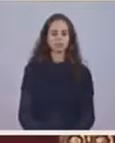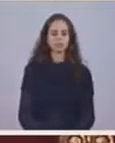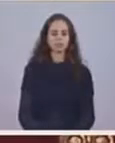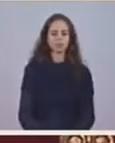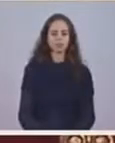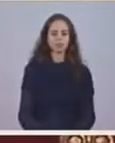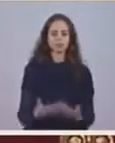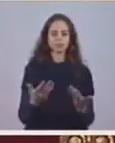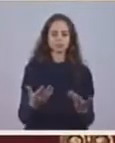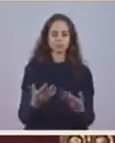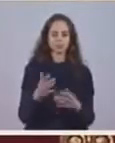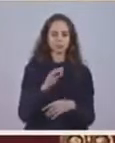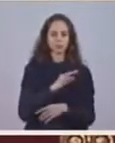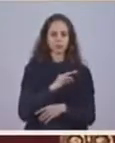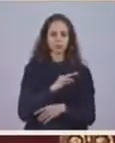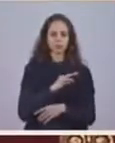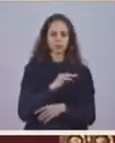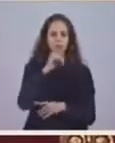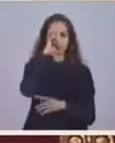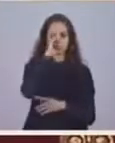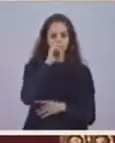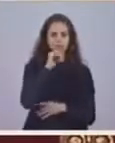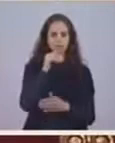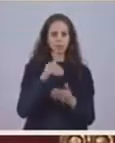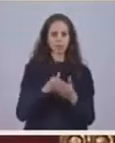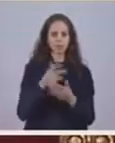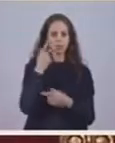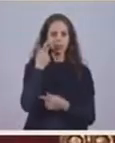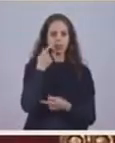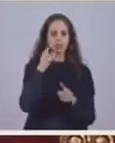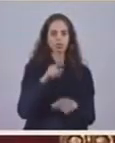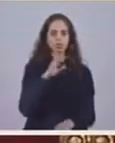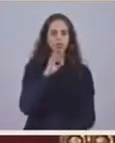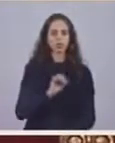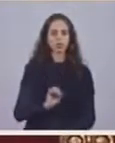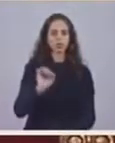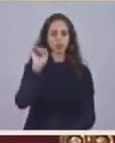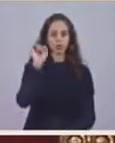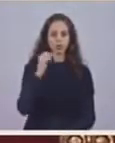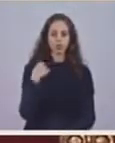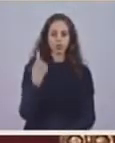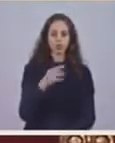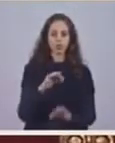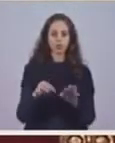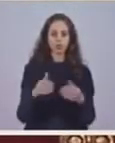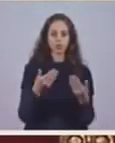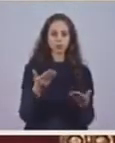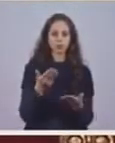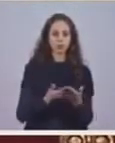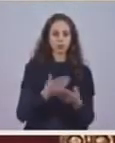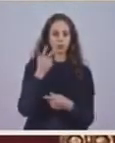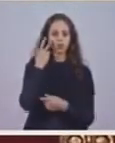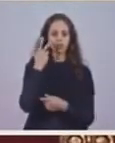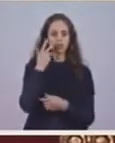Jesus. Celebrando agora, Senhor, o memorial da morte e ressurreição do vosso Filho, nós vos oferecemos o pão da